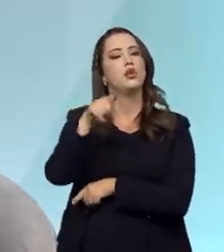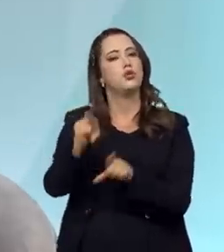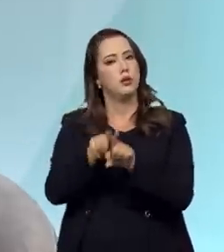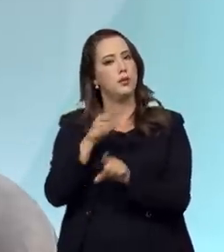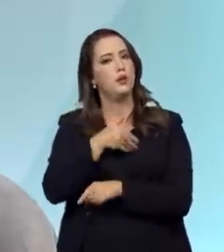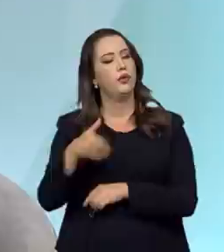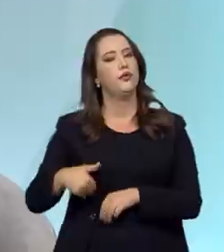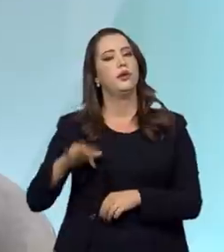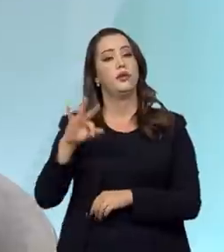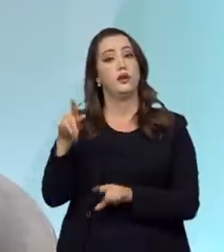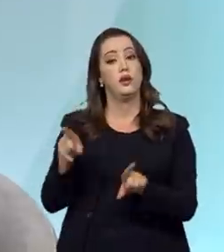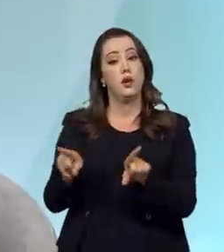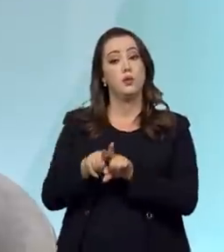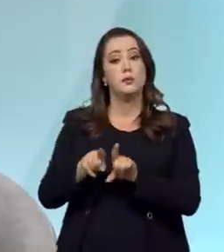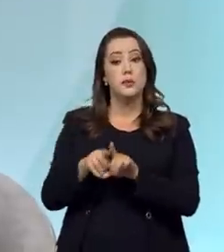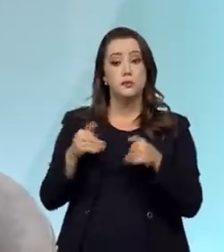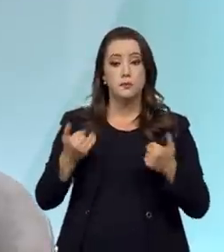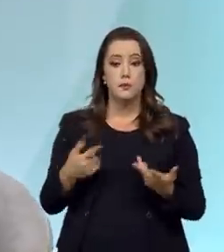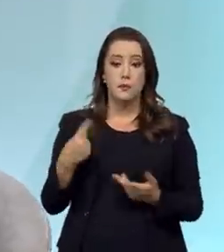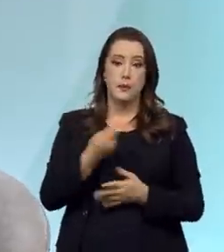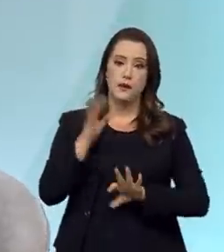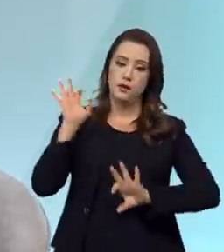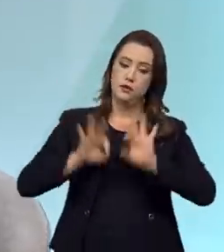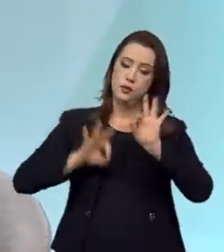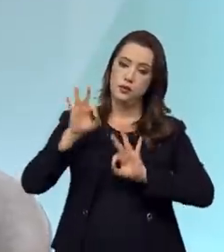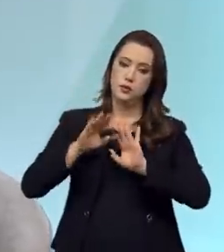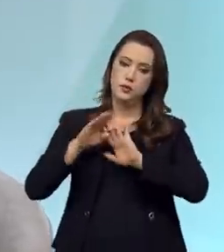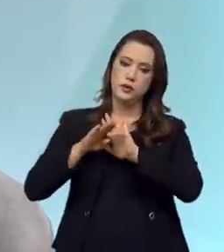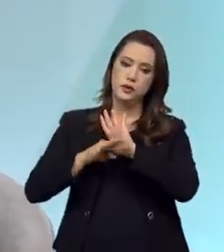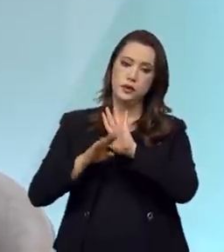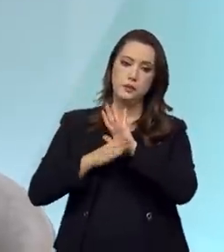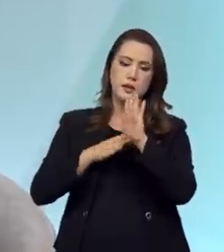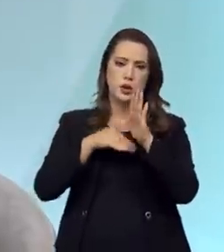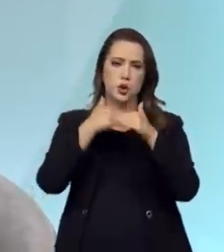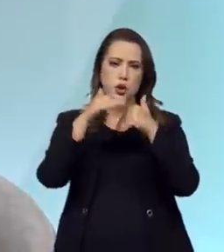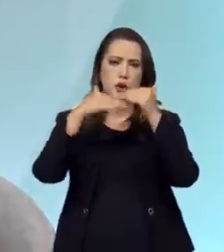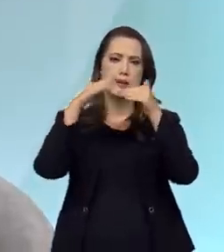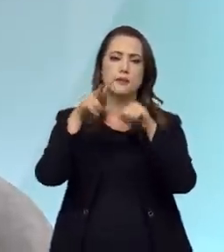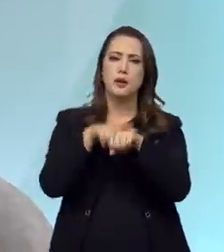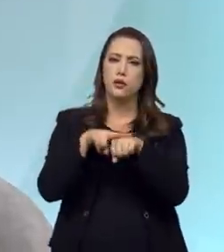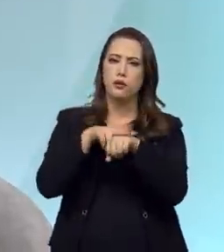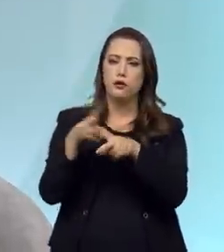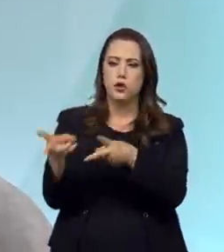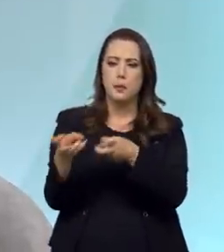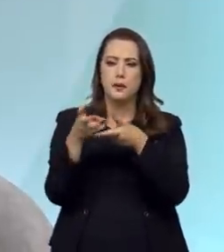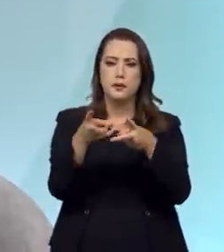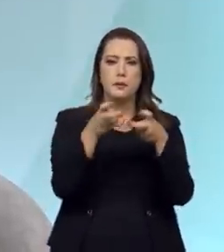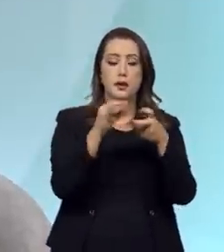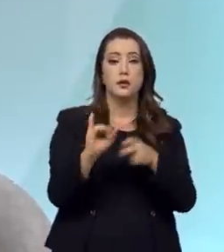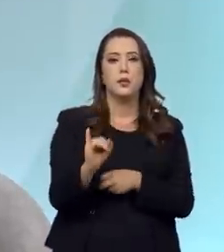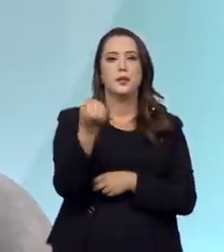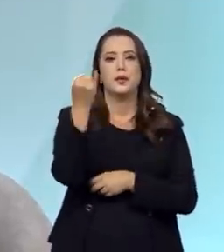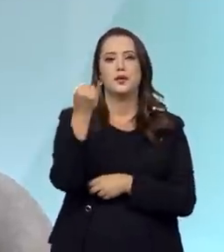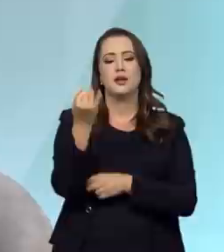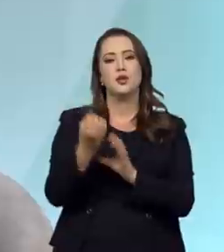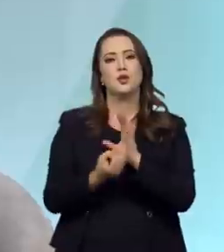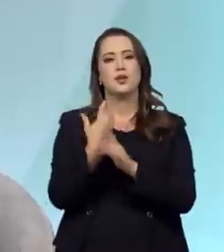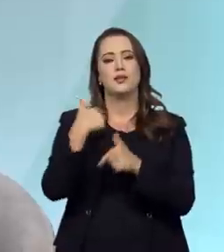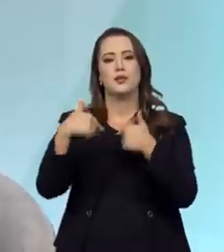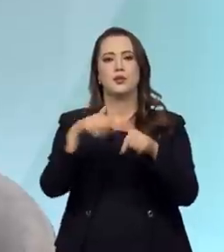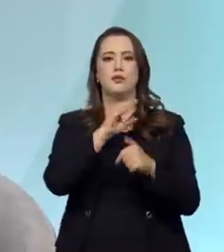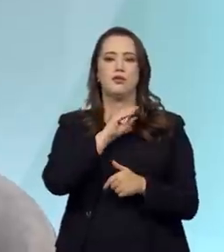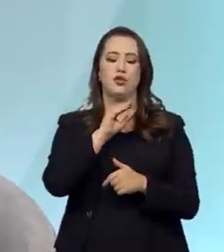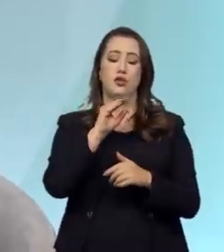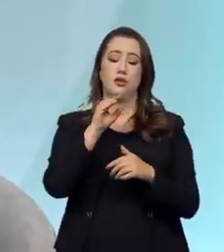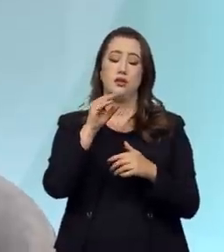ele é nós lançamos um programa nacional de crescimento Verde olhando as oportunidades de geração de emprego Verde